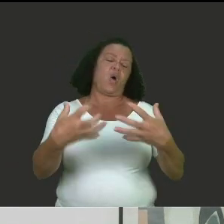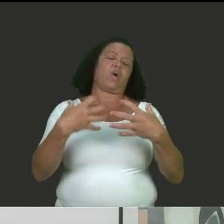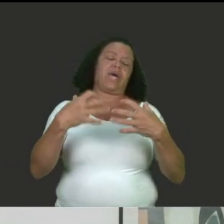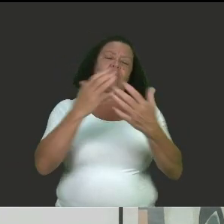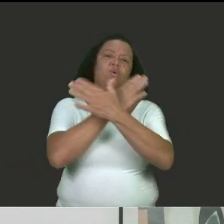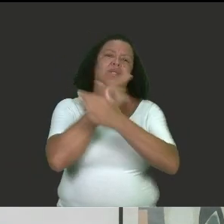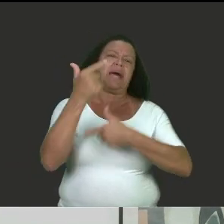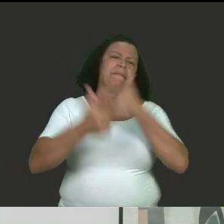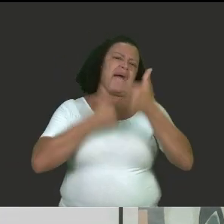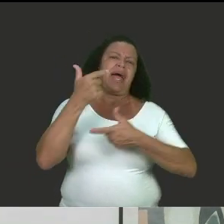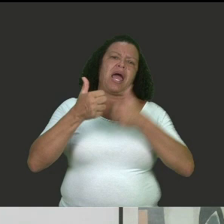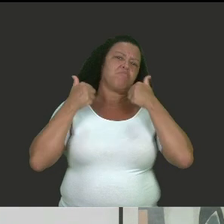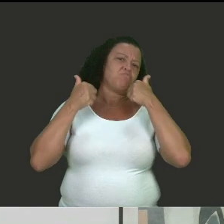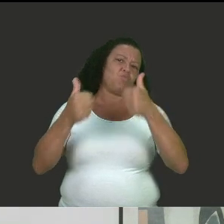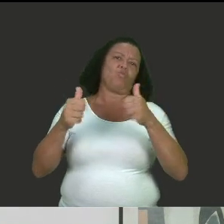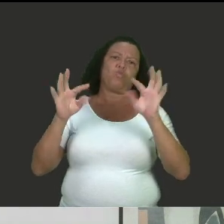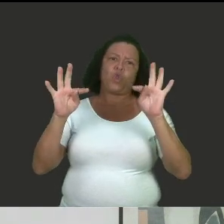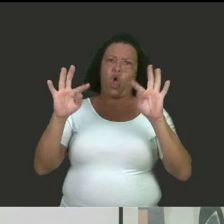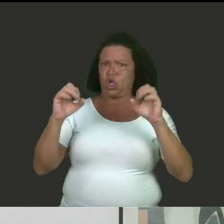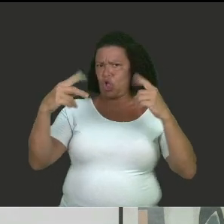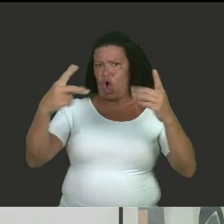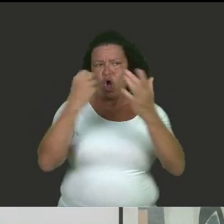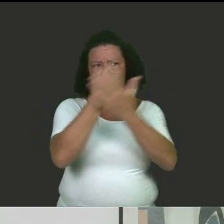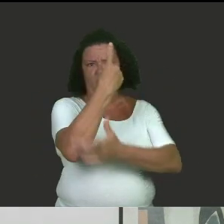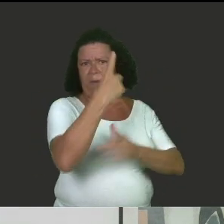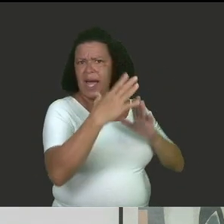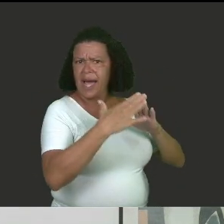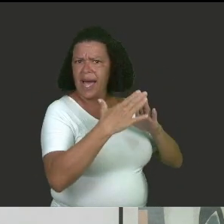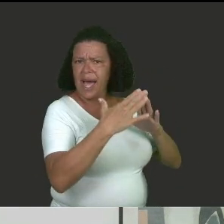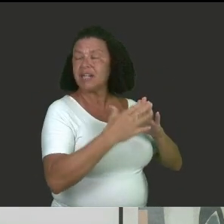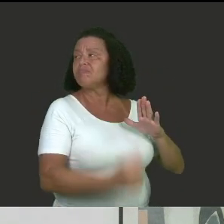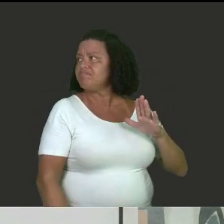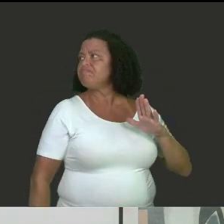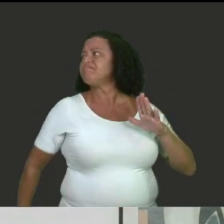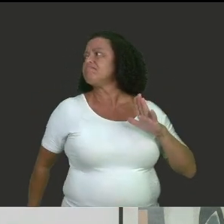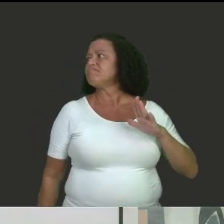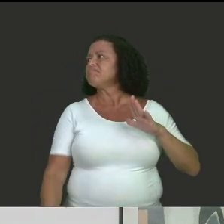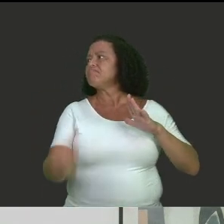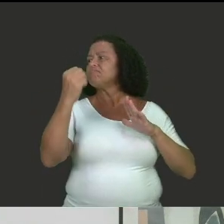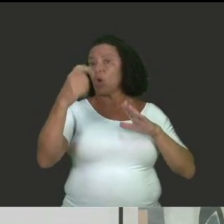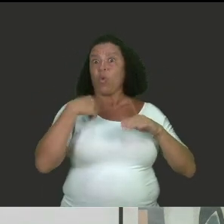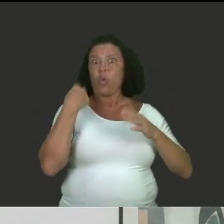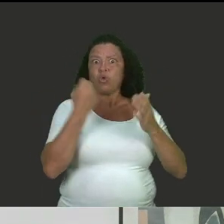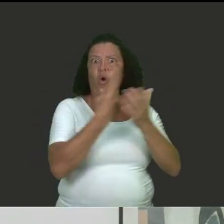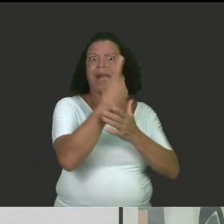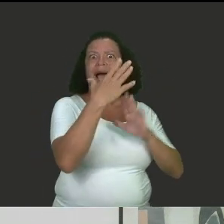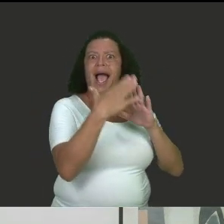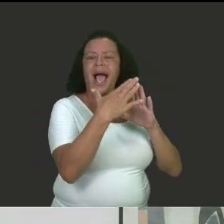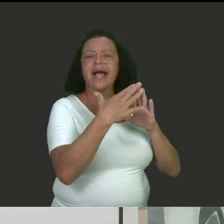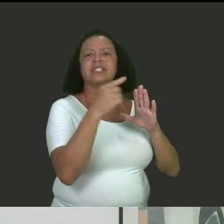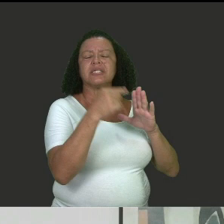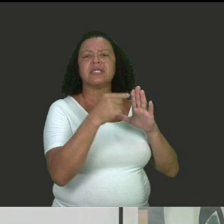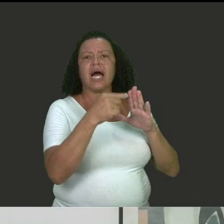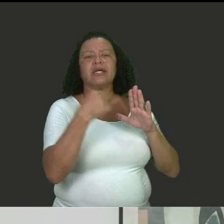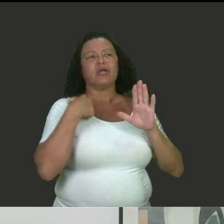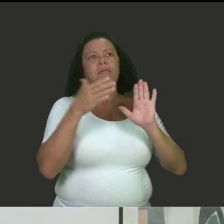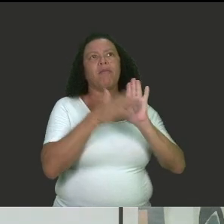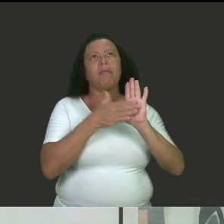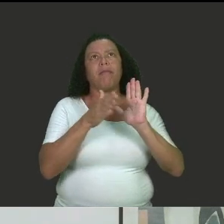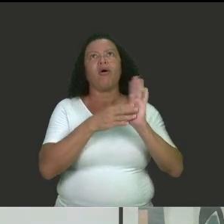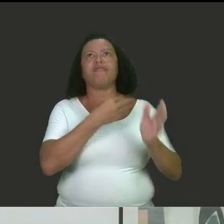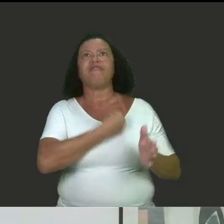emprego, eu quero comprar uma casa, e quando eu comprar a casa, eu não tenho mais propósito de vida, já